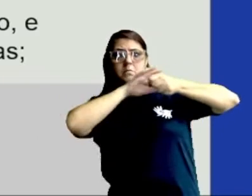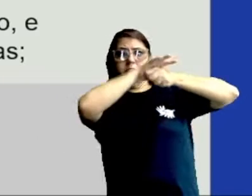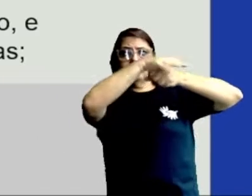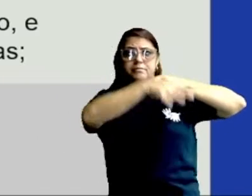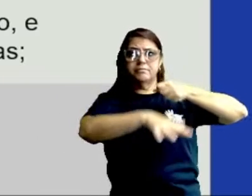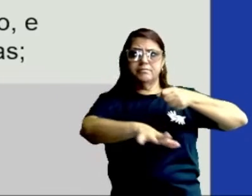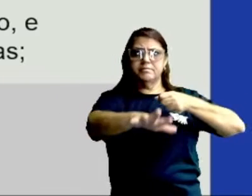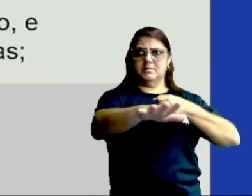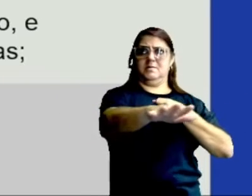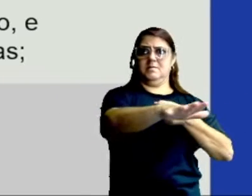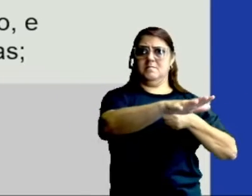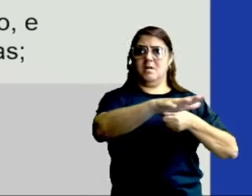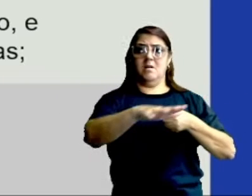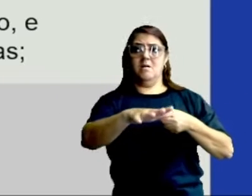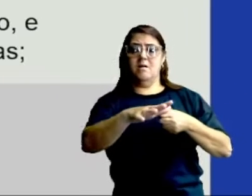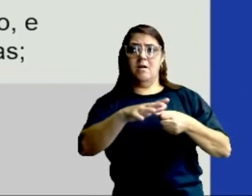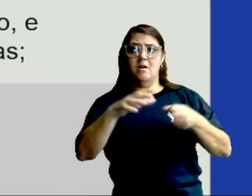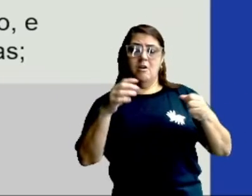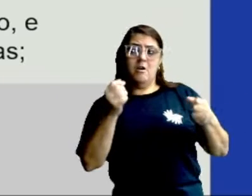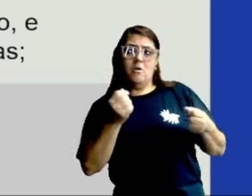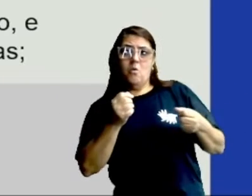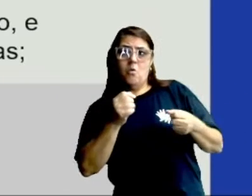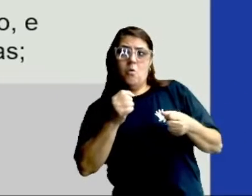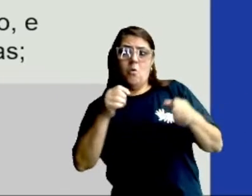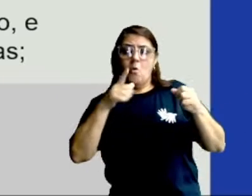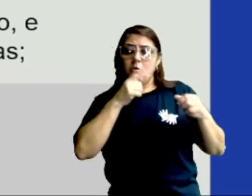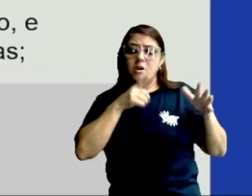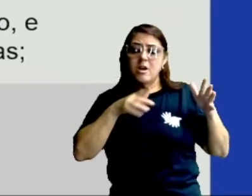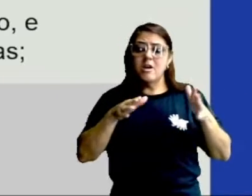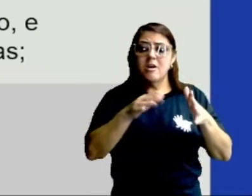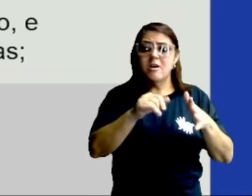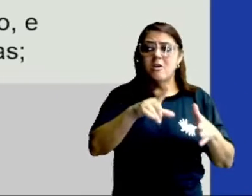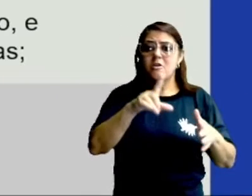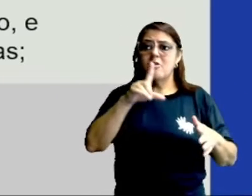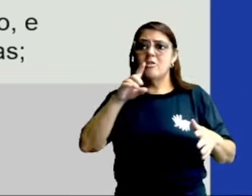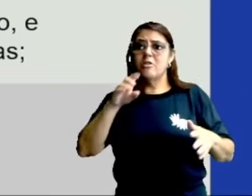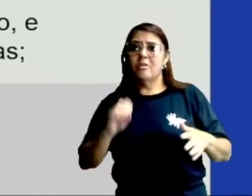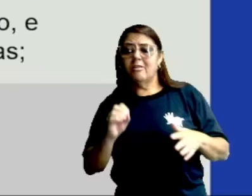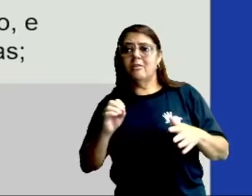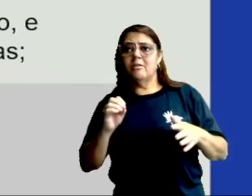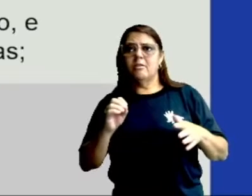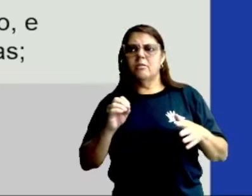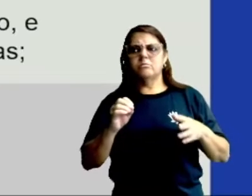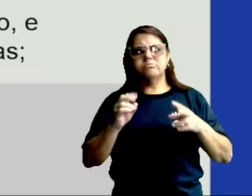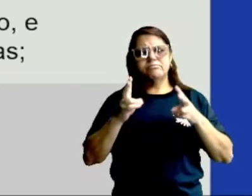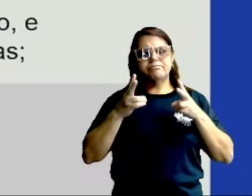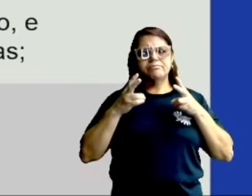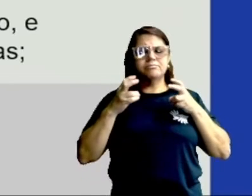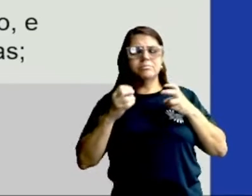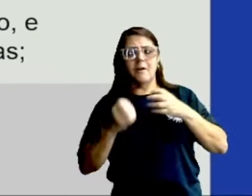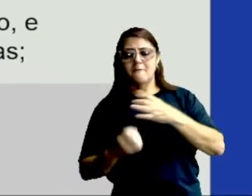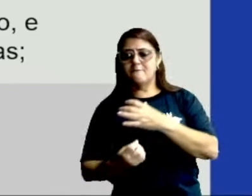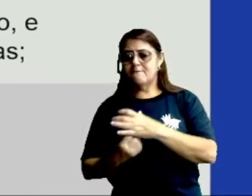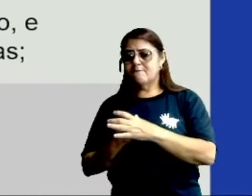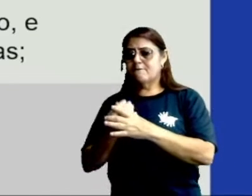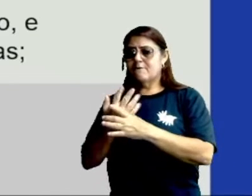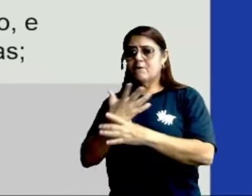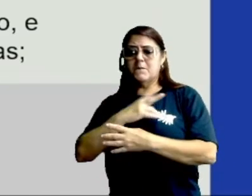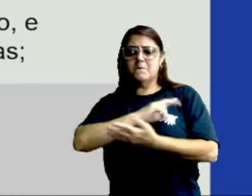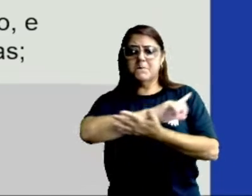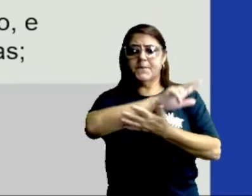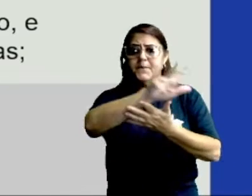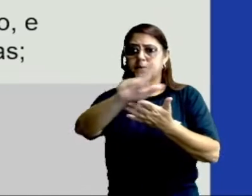cheias periódicas e essa cheias periódicas do Rio Nilo o que aconteceu filho de fonte de vida para